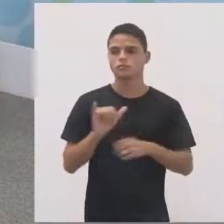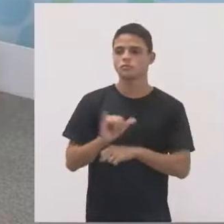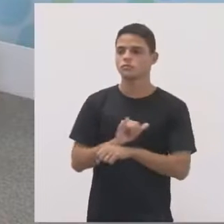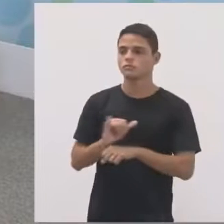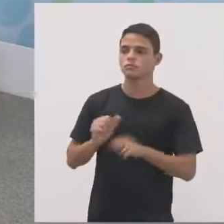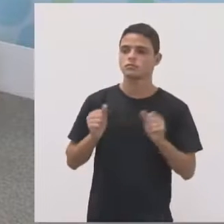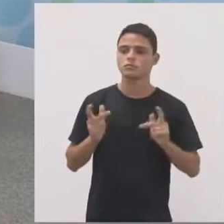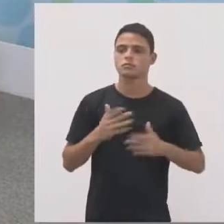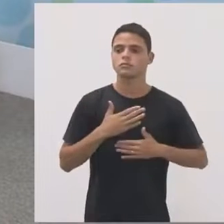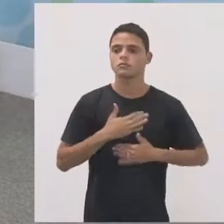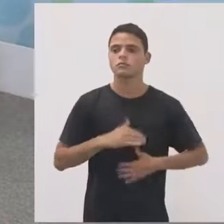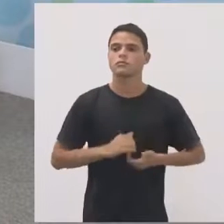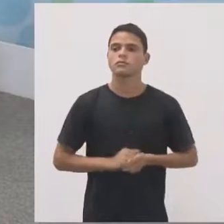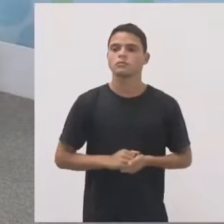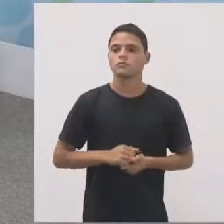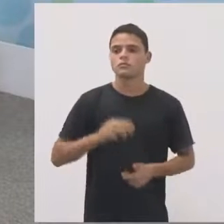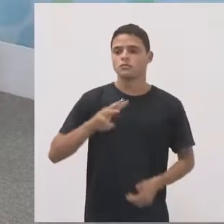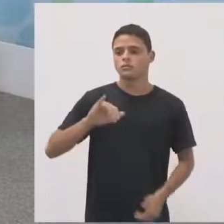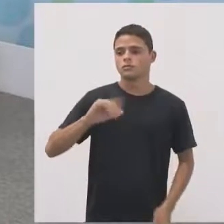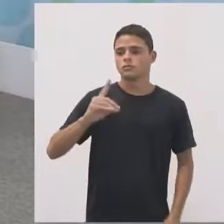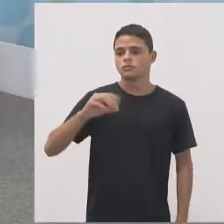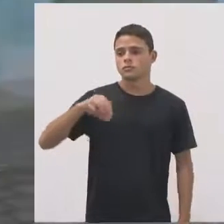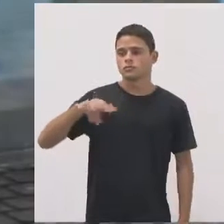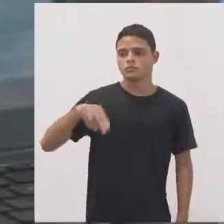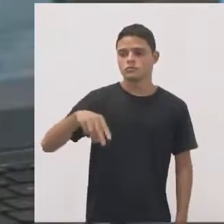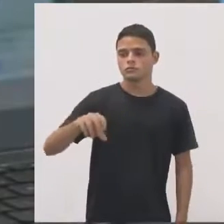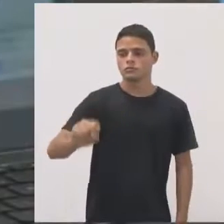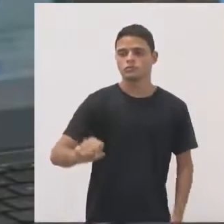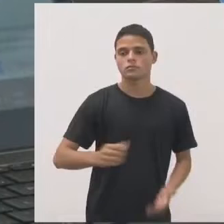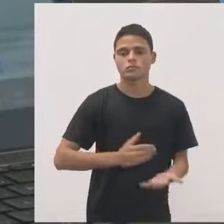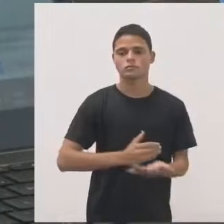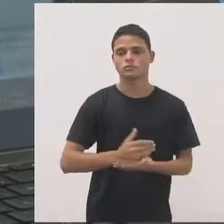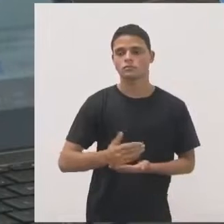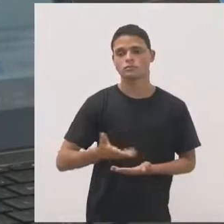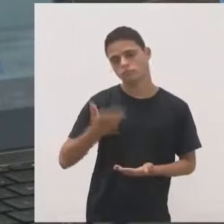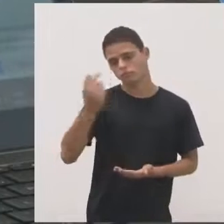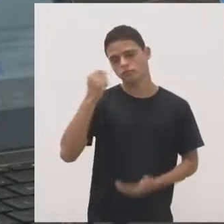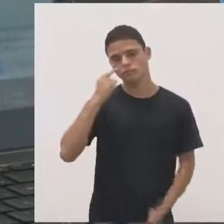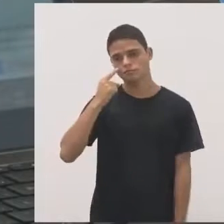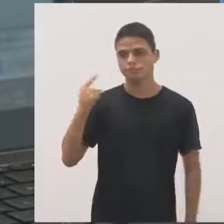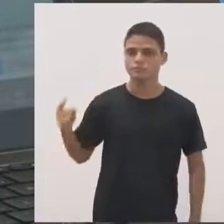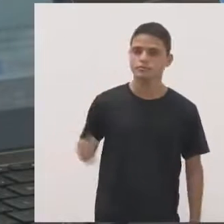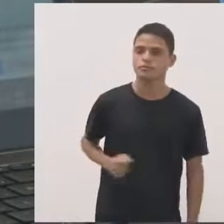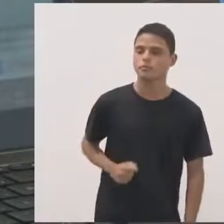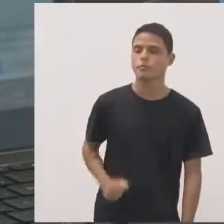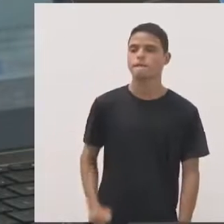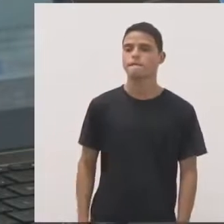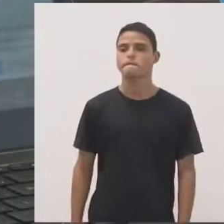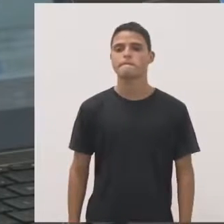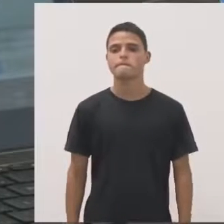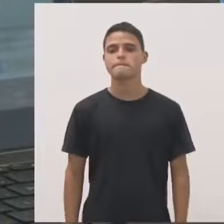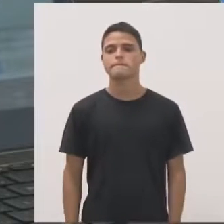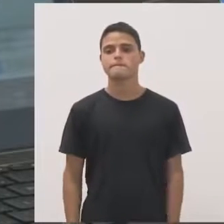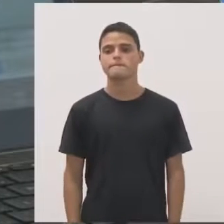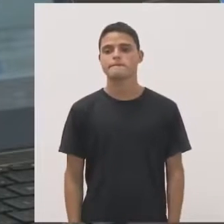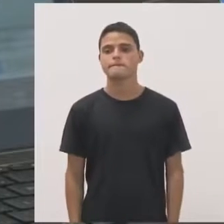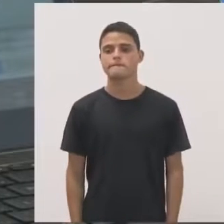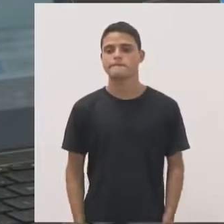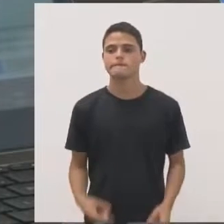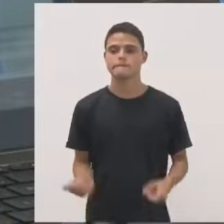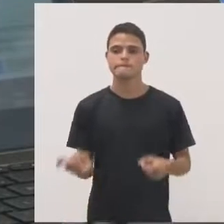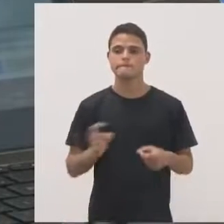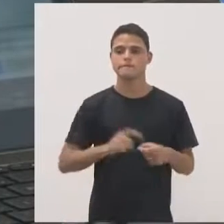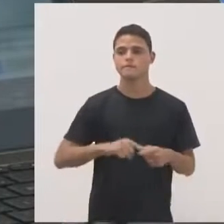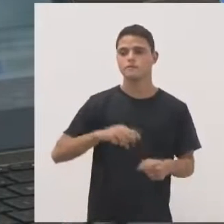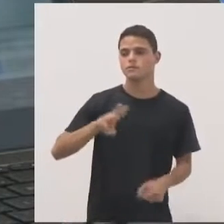bom? O Windows está ativado já. Então vamos. Está ativado, vamos lá. Vamos voltar pro Windows. Vamos, senão eu